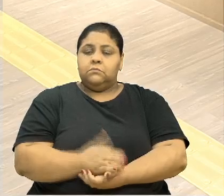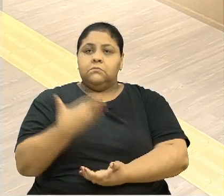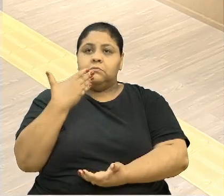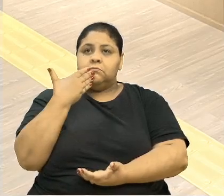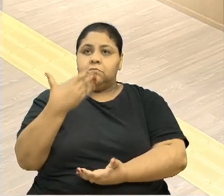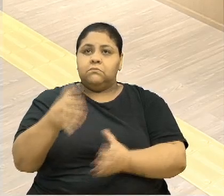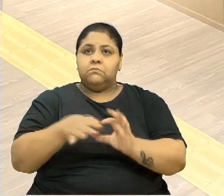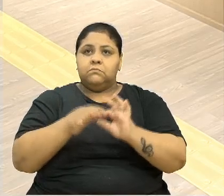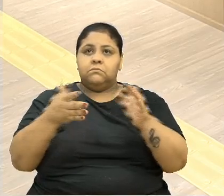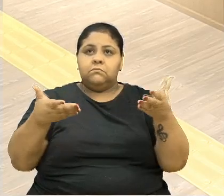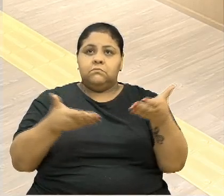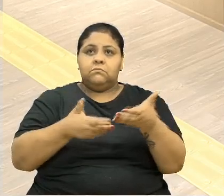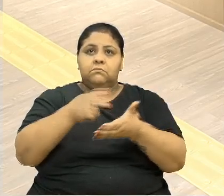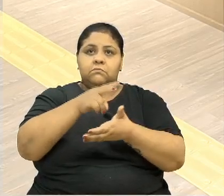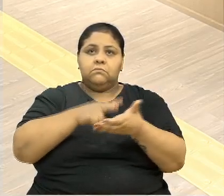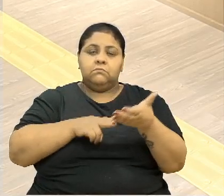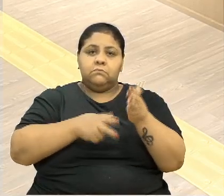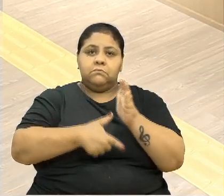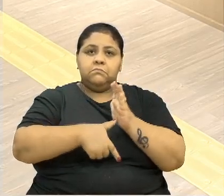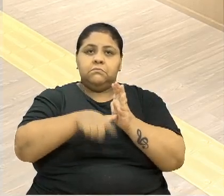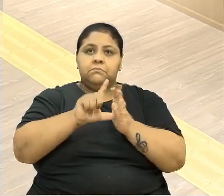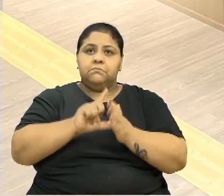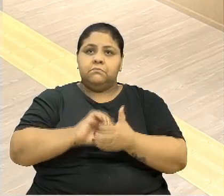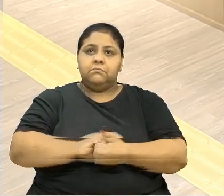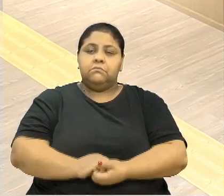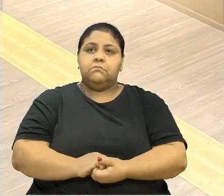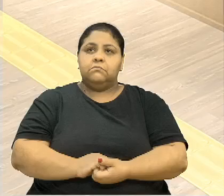Peço dispensa de ter lido na sessão anterior, senhor presidente.